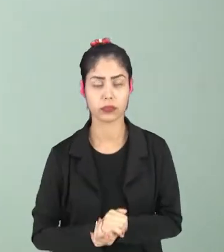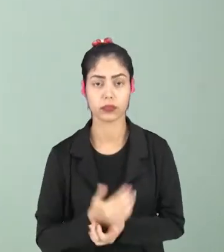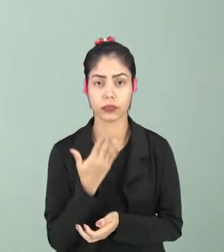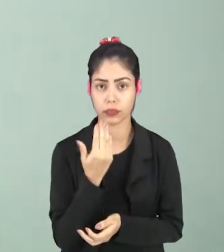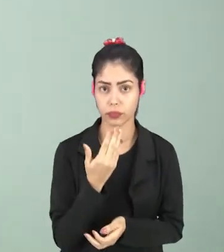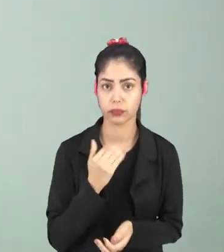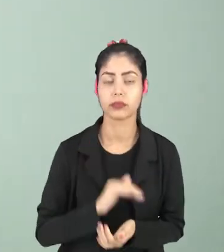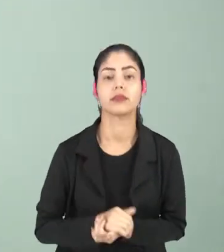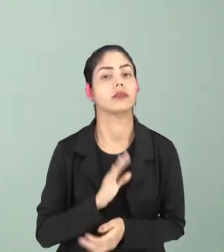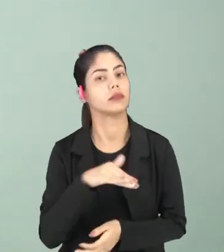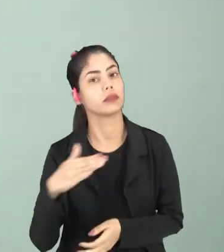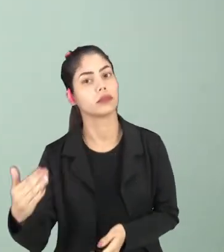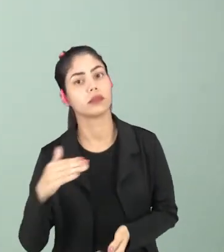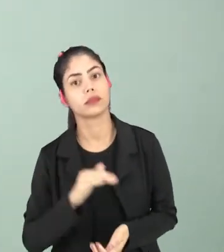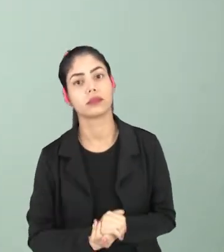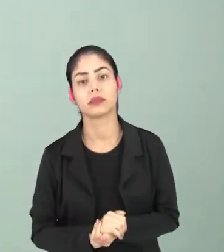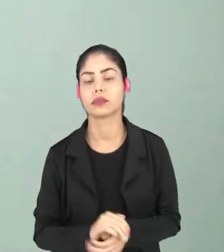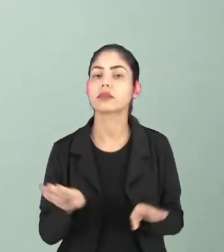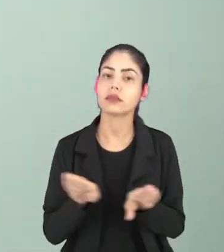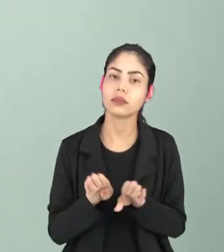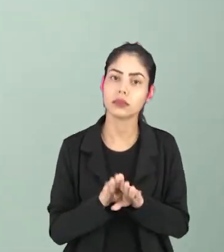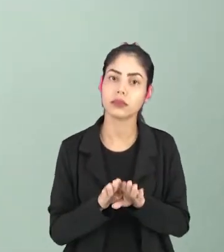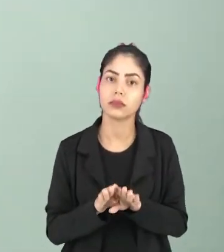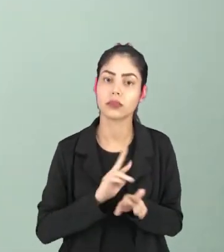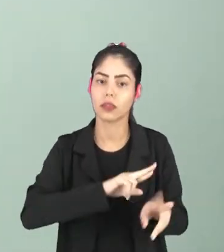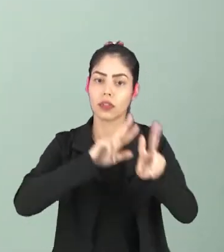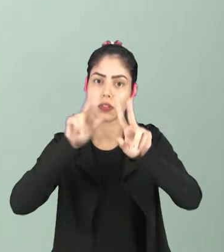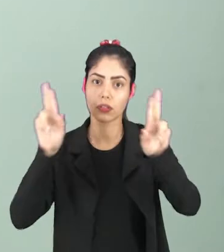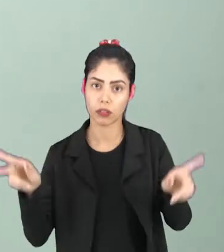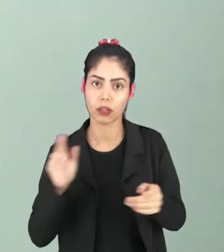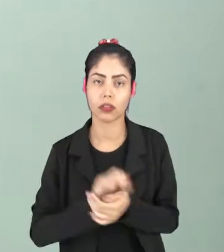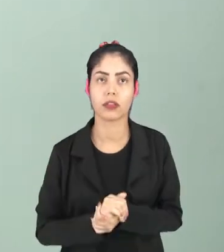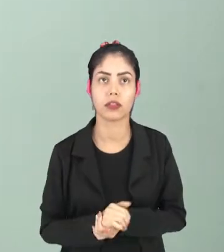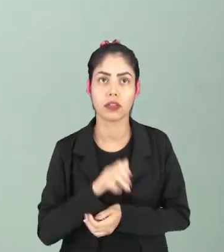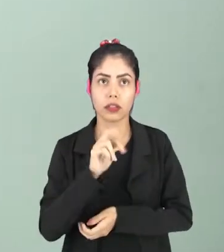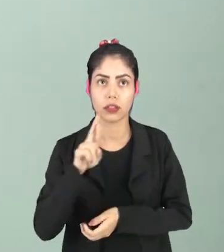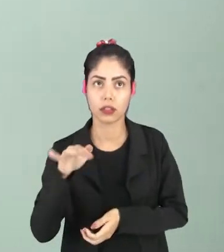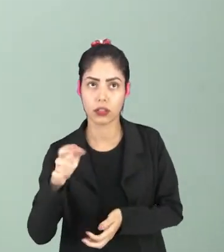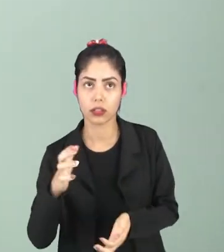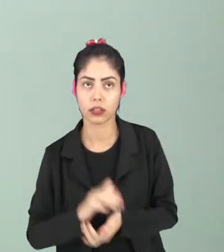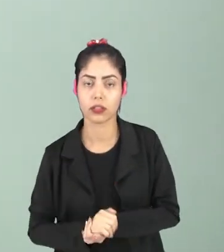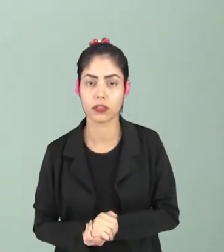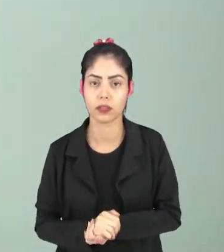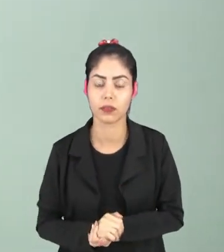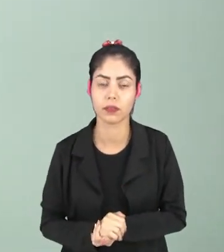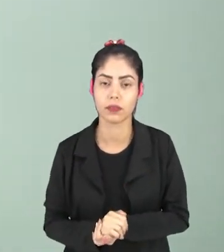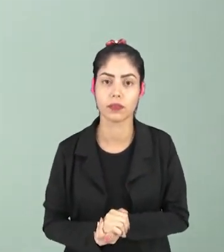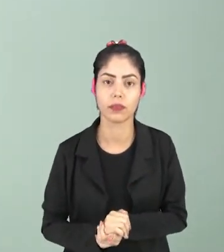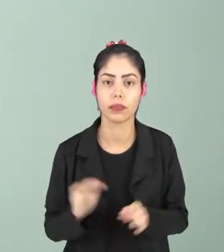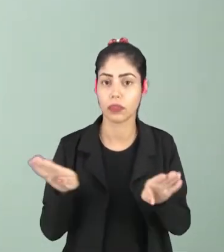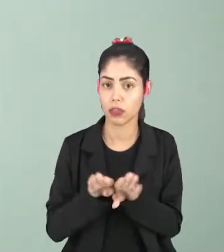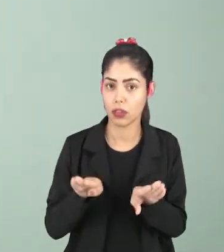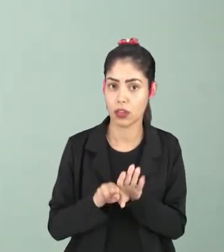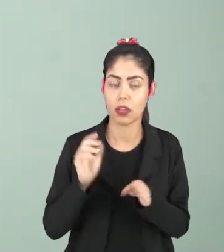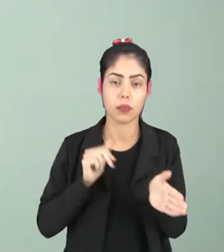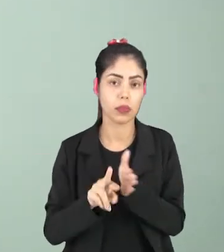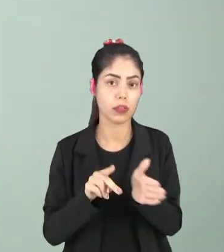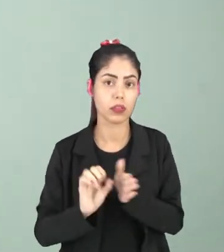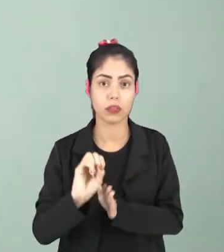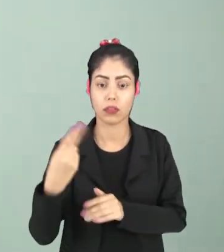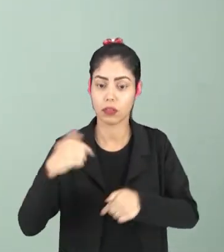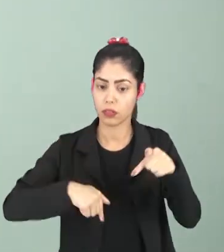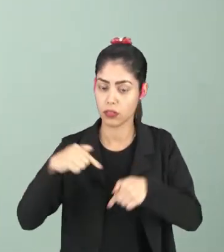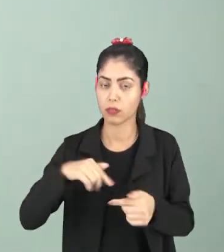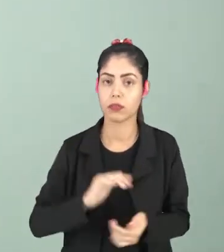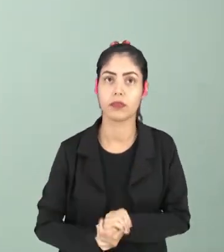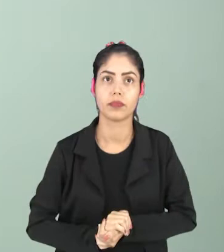Os alimentos, quando eles estão no ambiente, eles estão submetidos a diversos agentes, tá? Como o texto fala, agentes biológicos ou químicos. Tá?